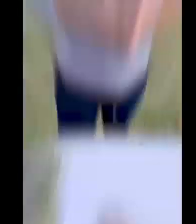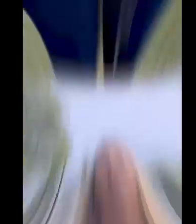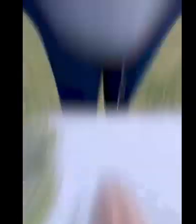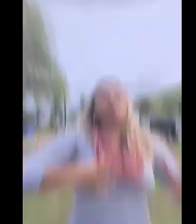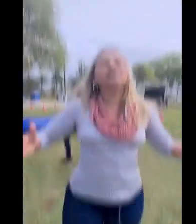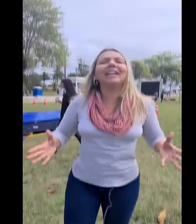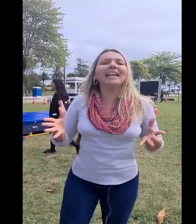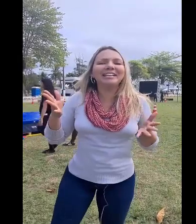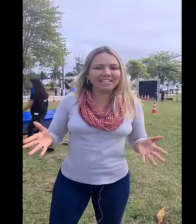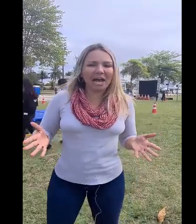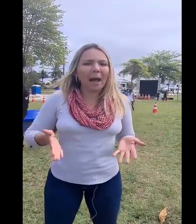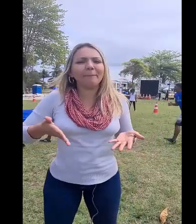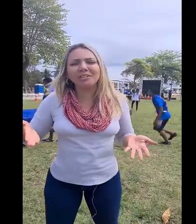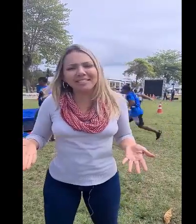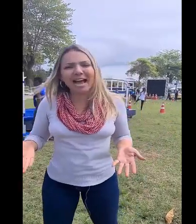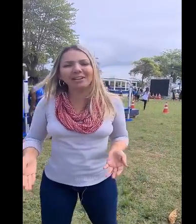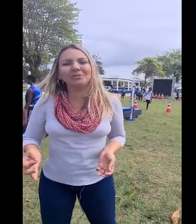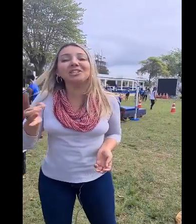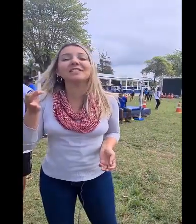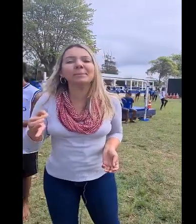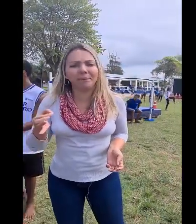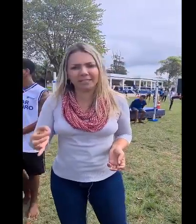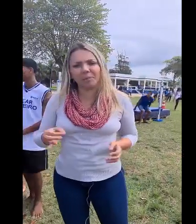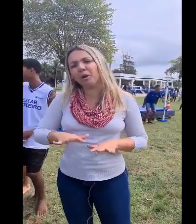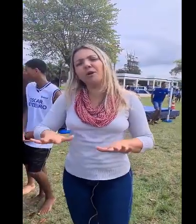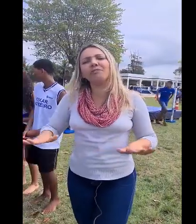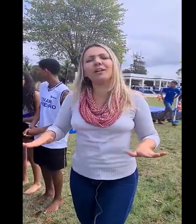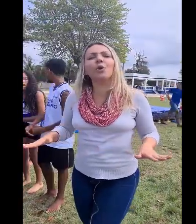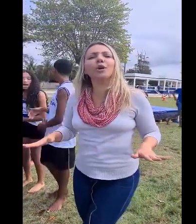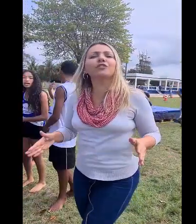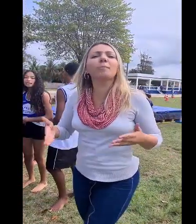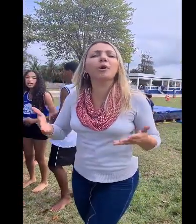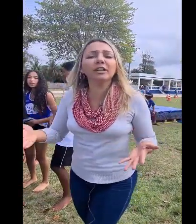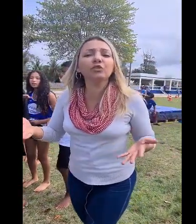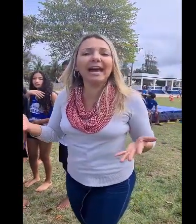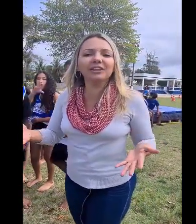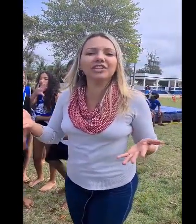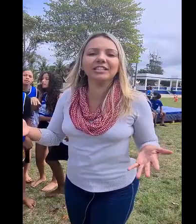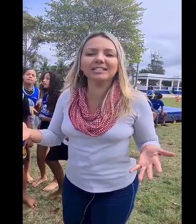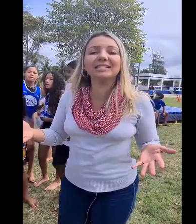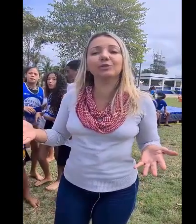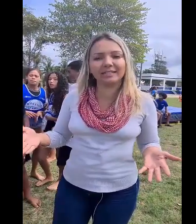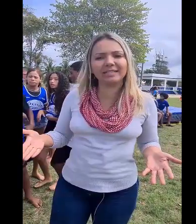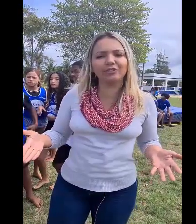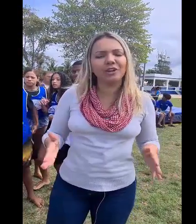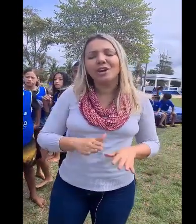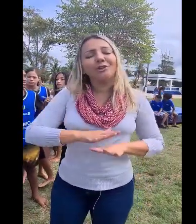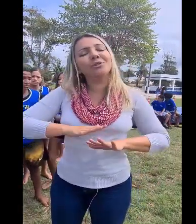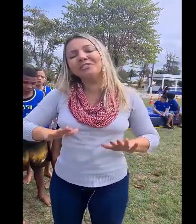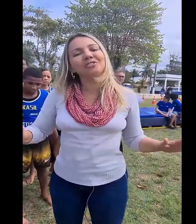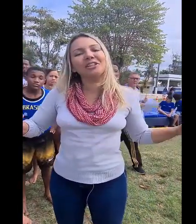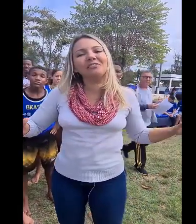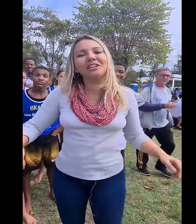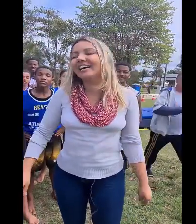o esporte alegria aprendizado e disciplina para o valores que podem ajudar as crianças e adolescentes